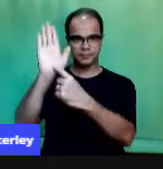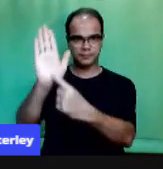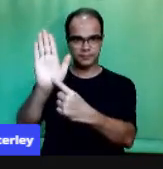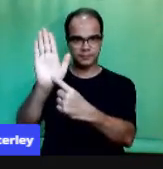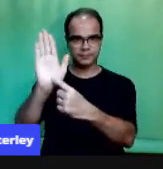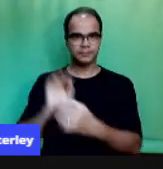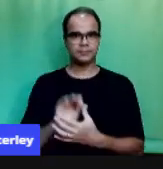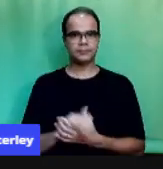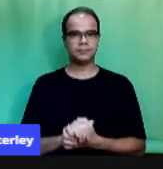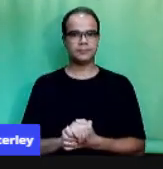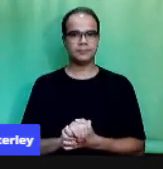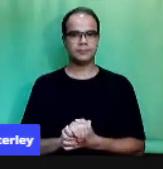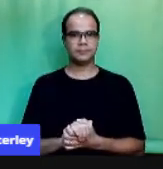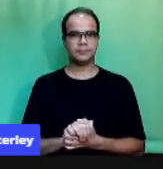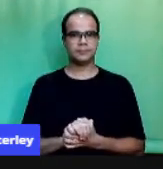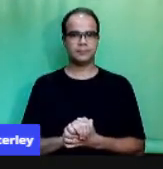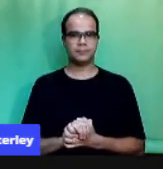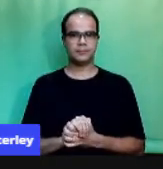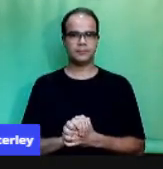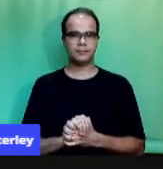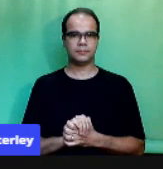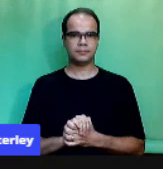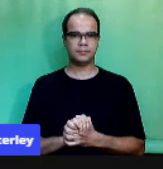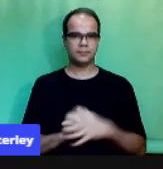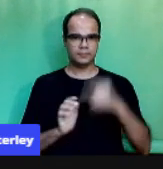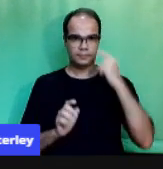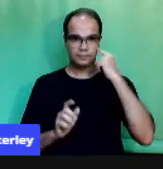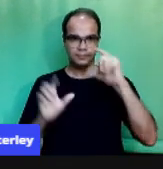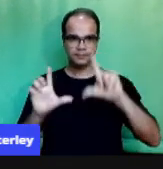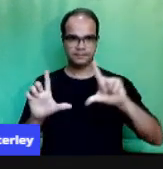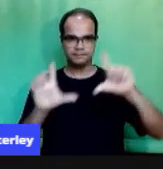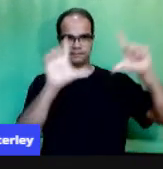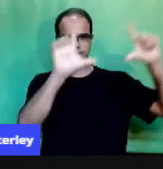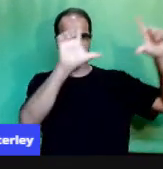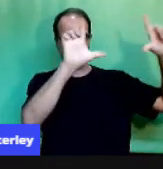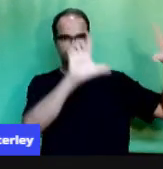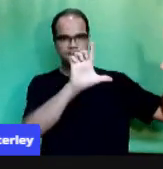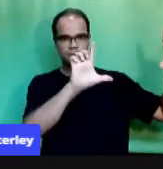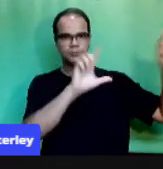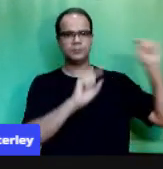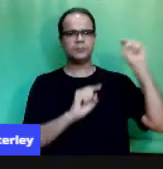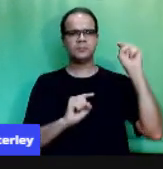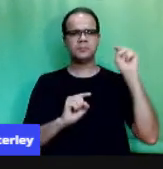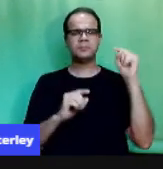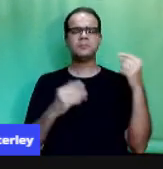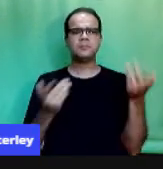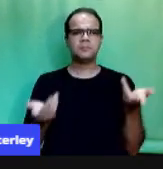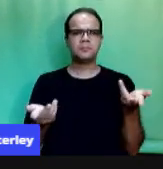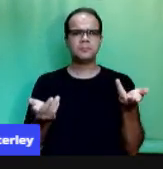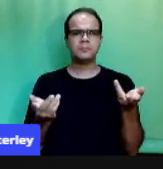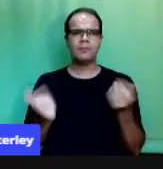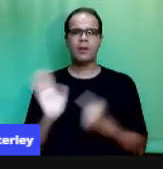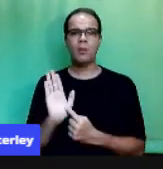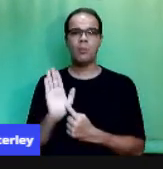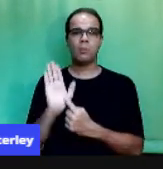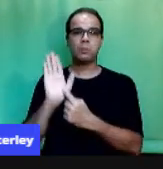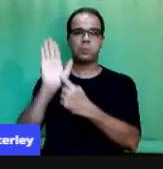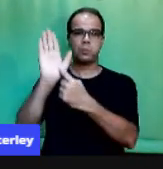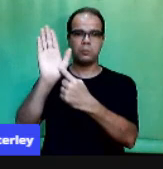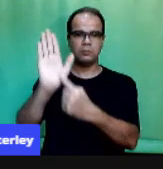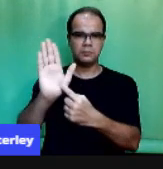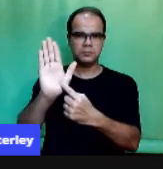Pronto. Nesse layout, vai apresentar um painel